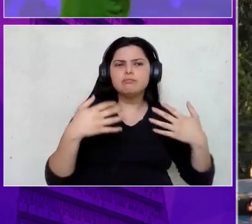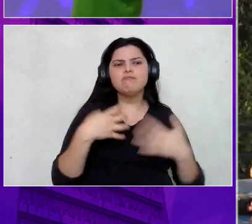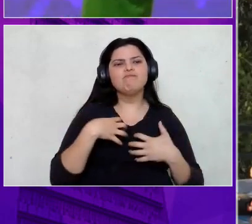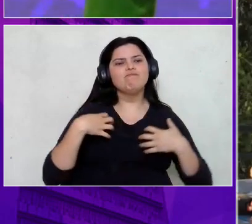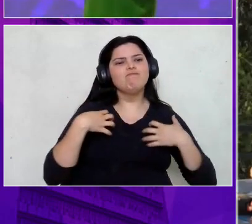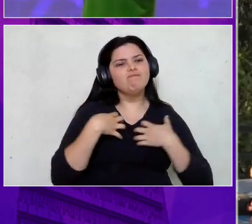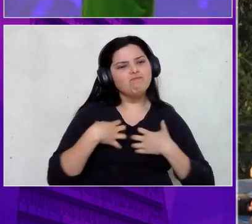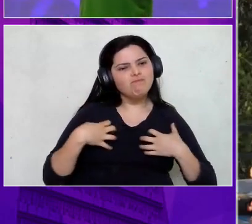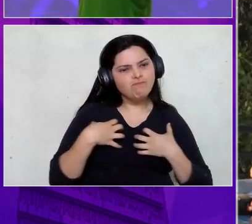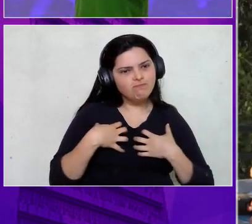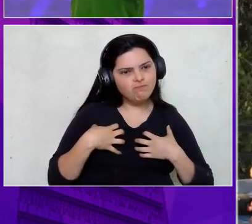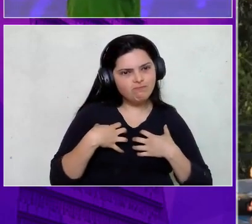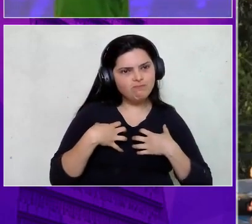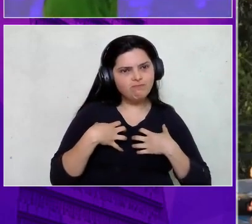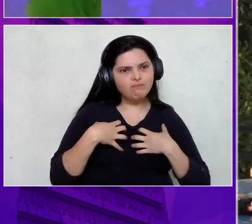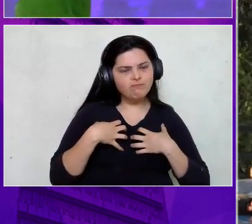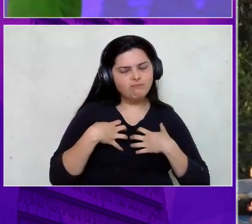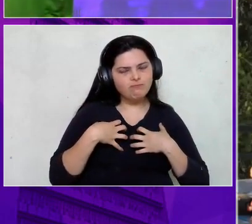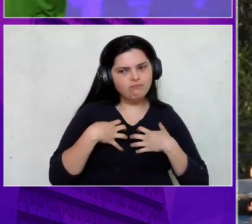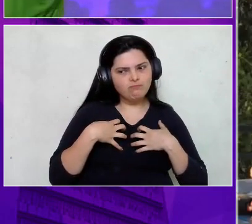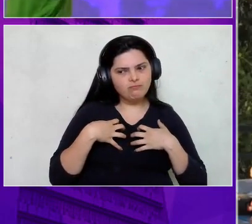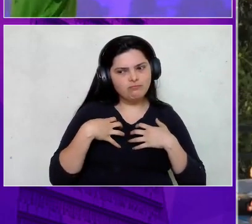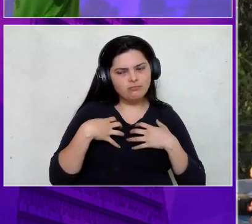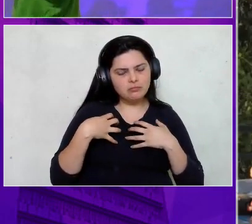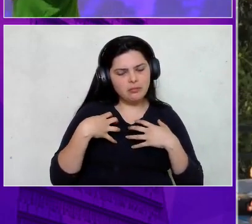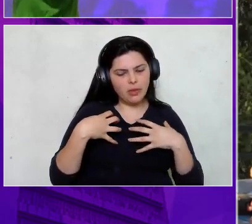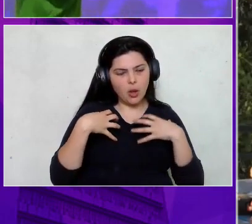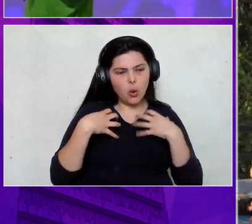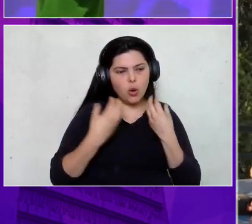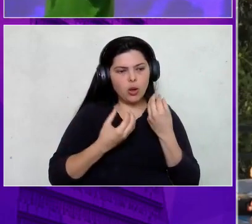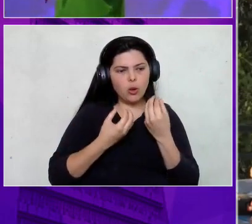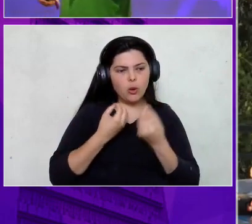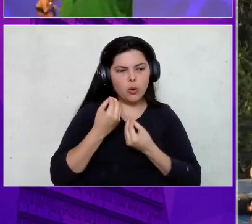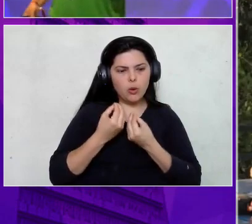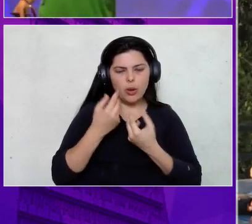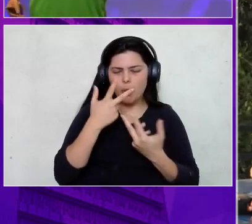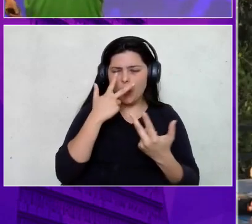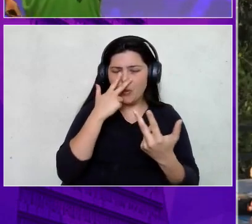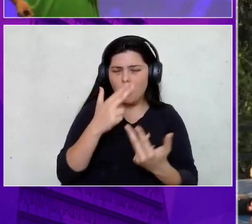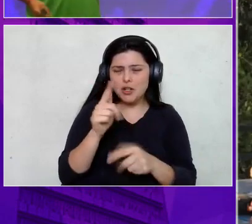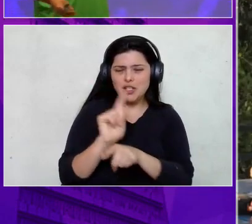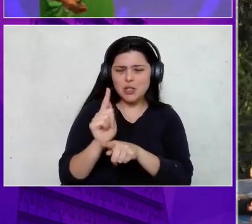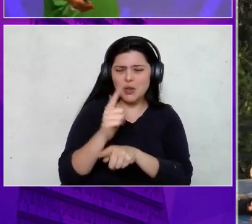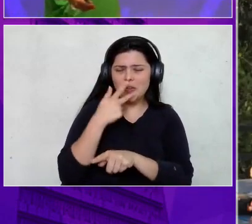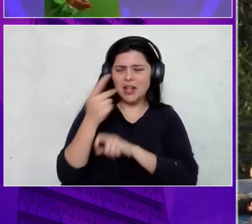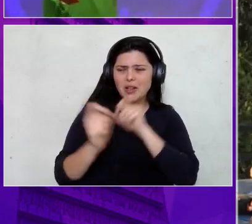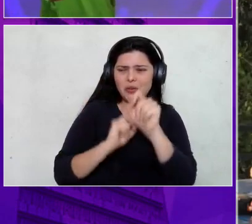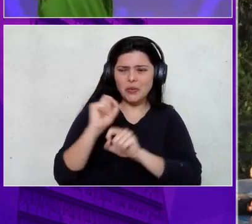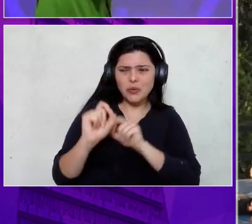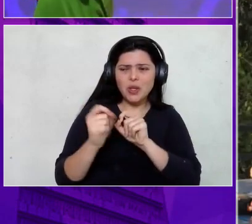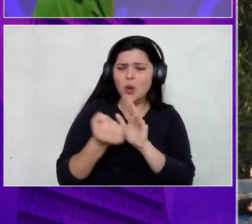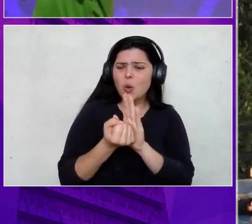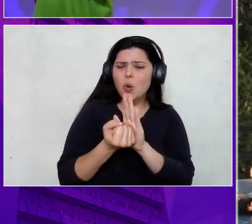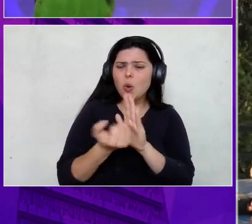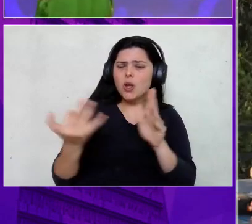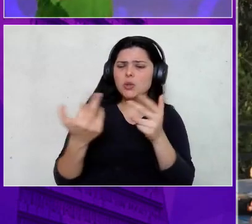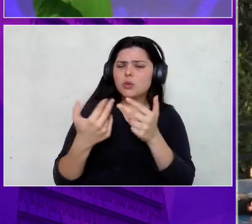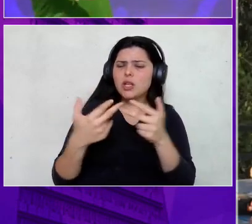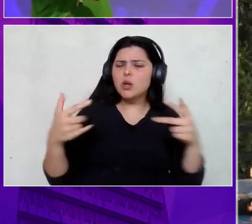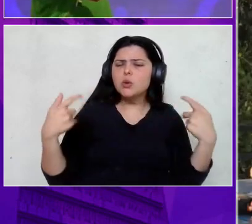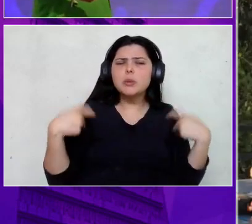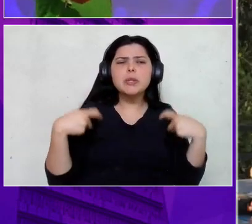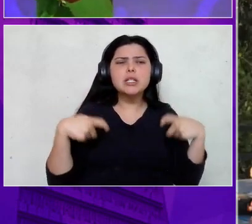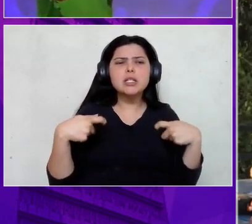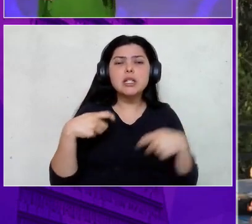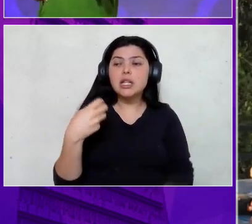corpo como as pessoas se sentiam quando um gestor falou assim: quantos recursos a gente precisa? Temos 3 master,